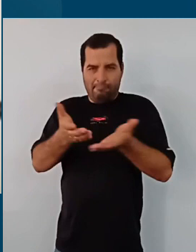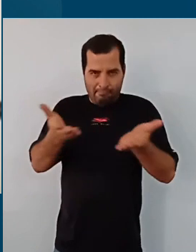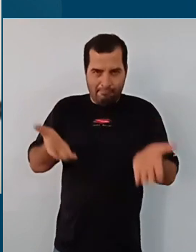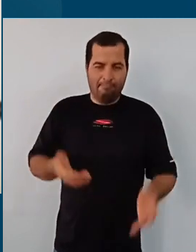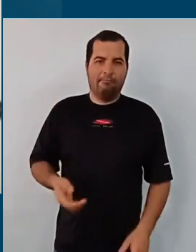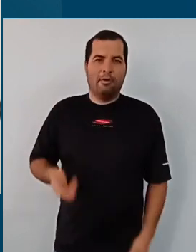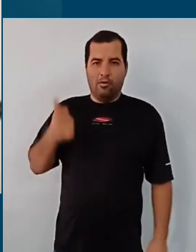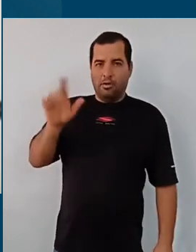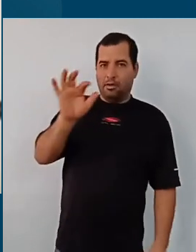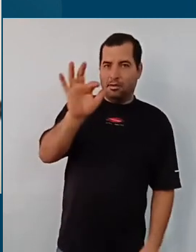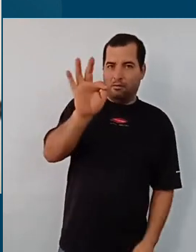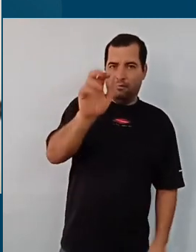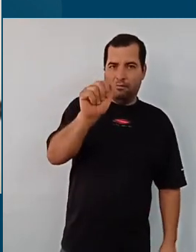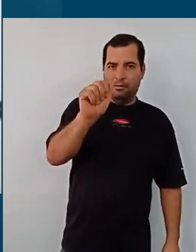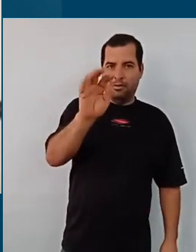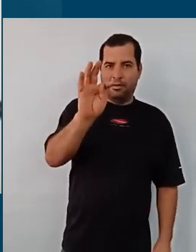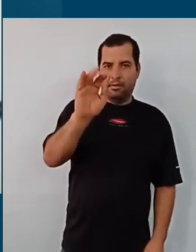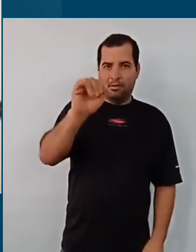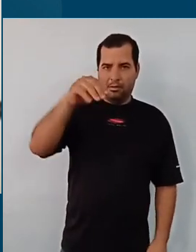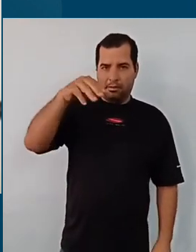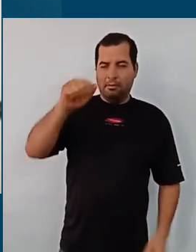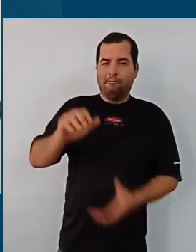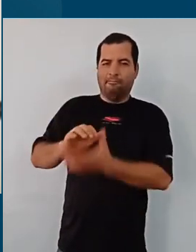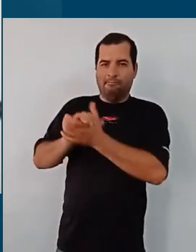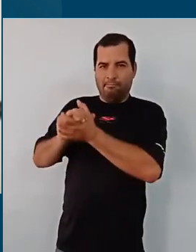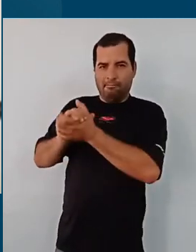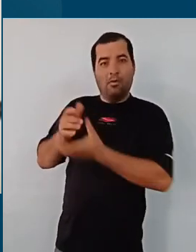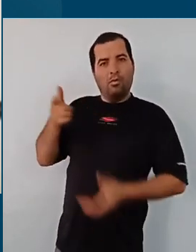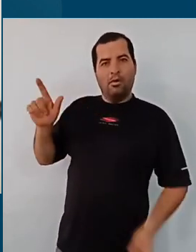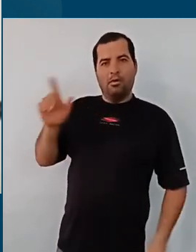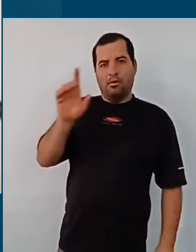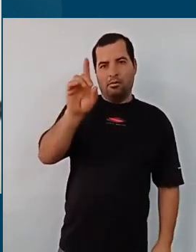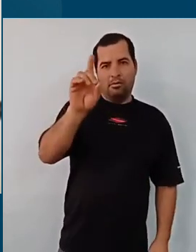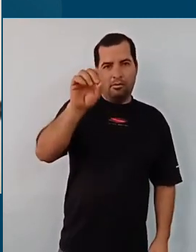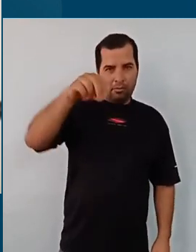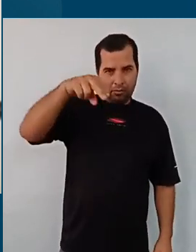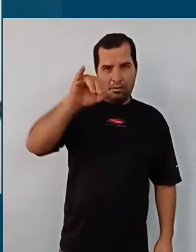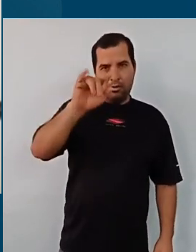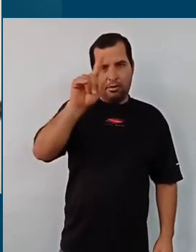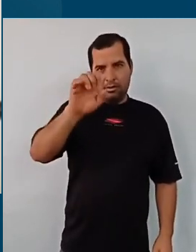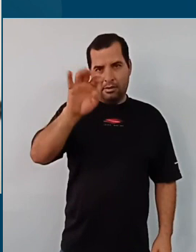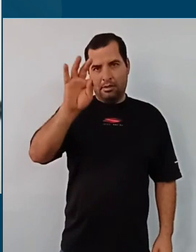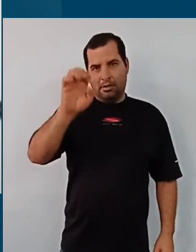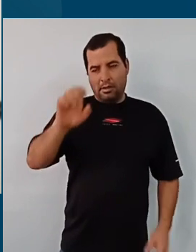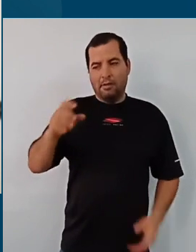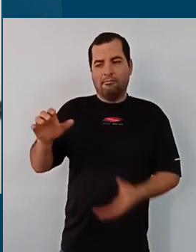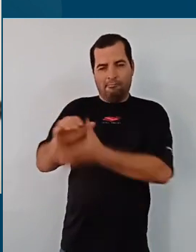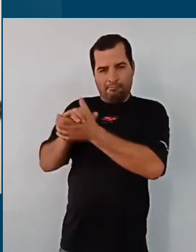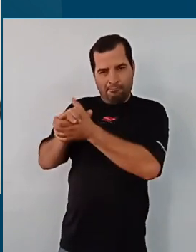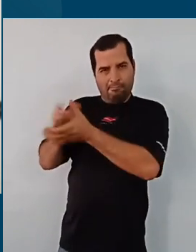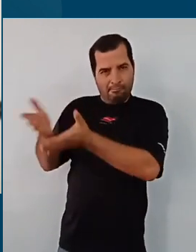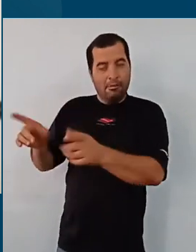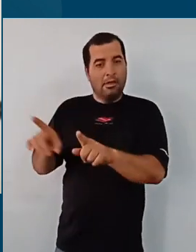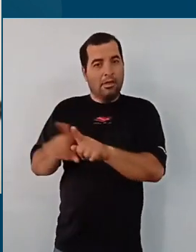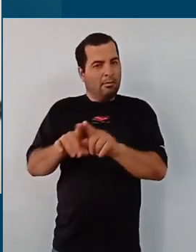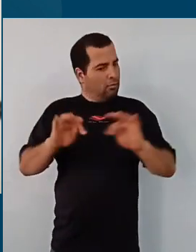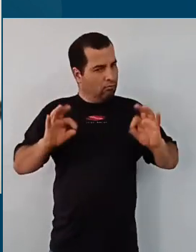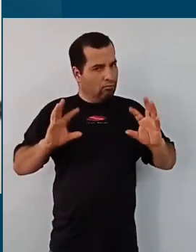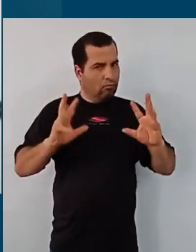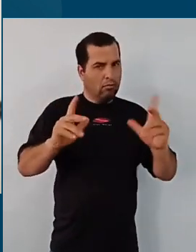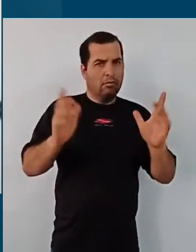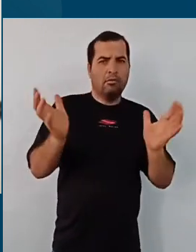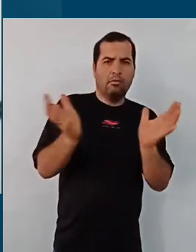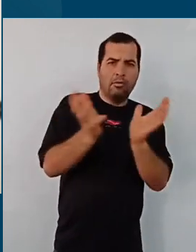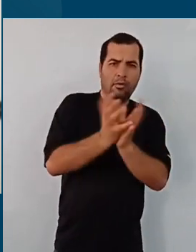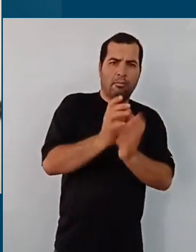cumprimentar a Fátima, né, o professor Donizete, e com ele toda a equipe pedagógica, técnico-pedagógica